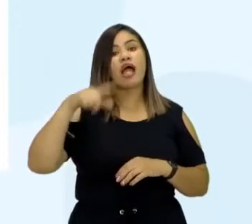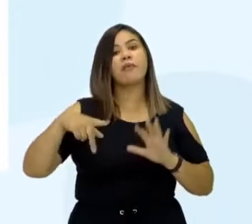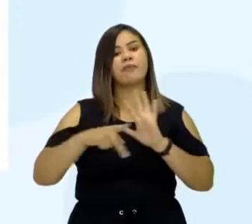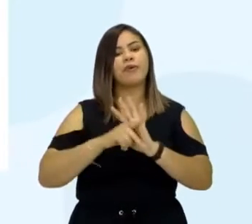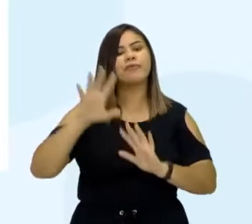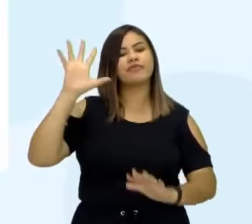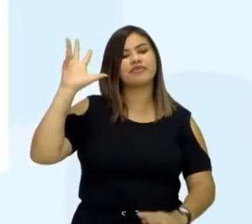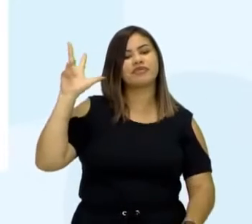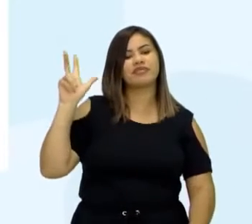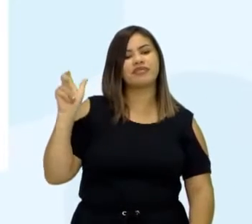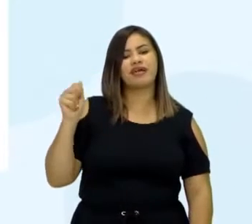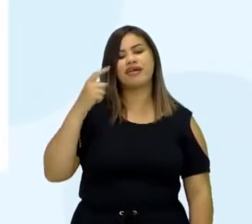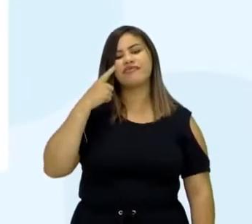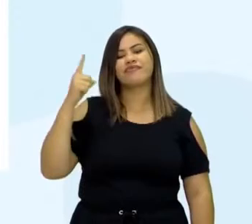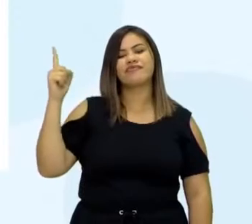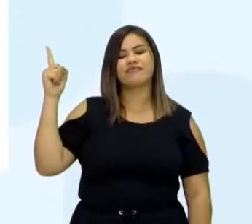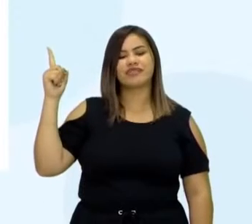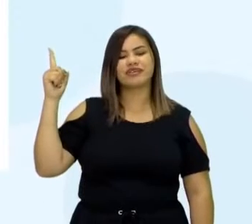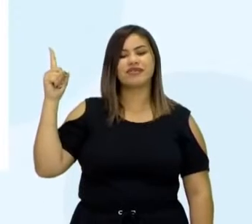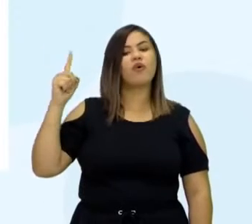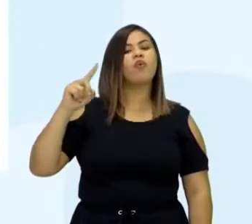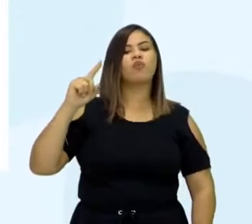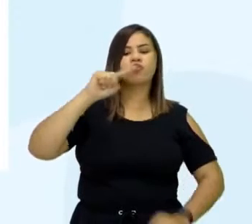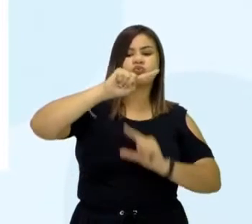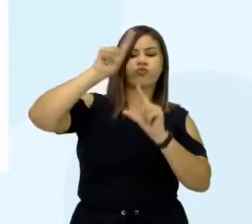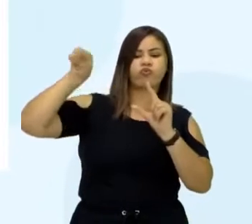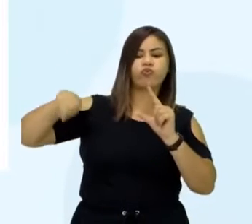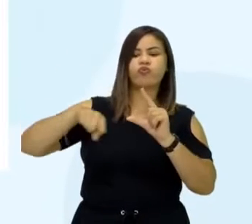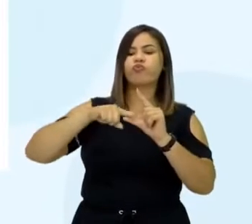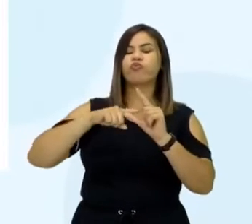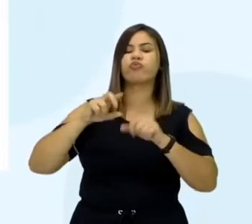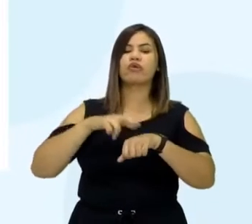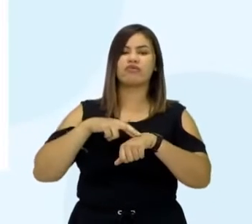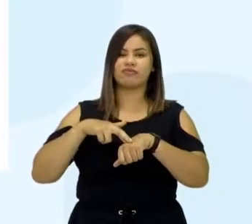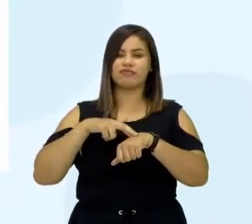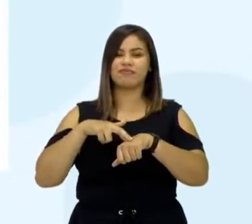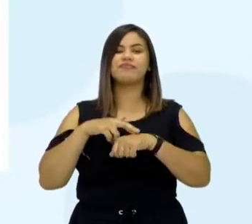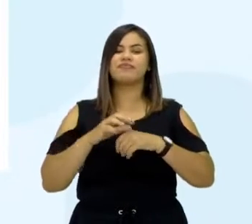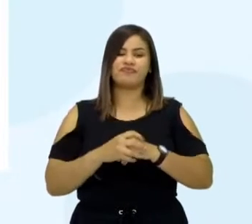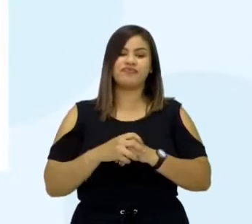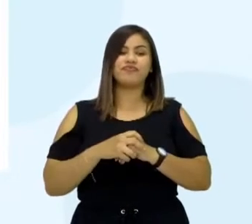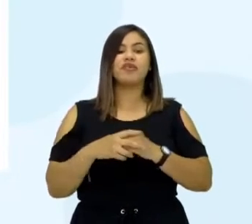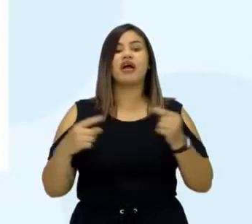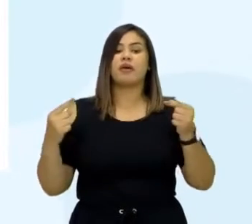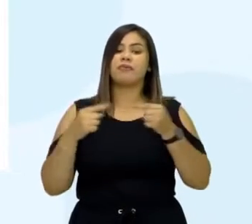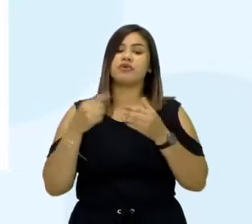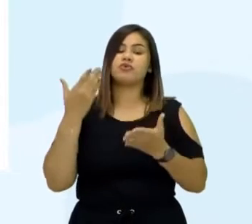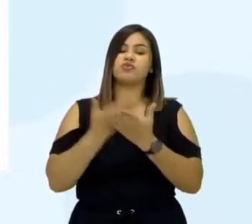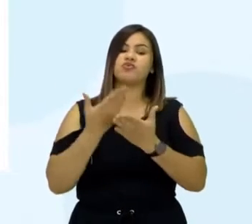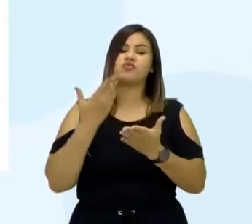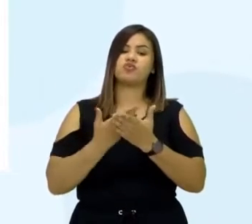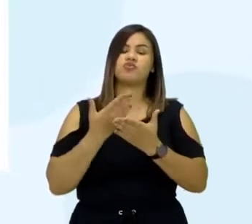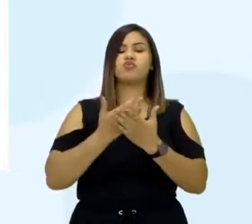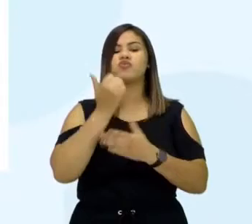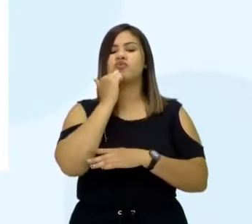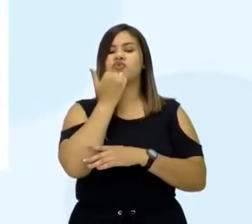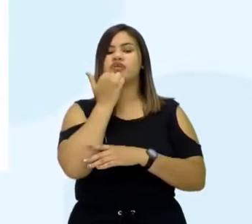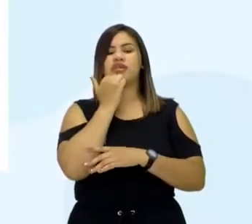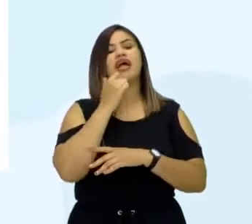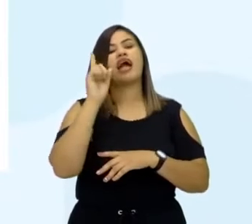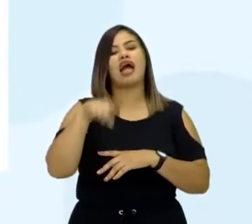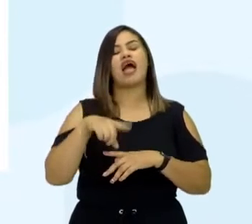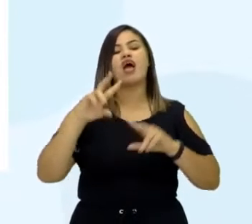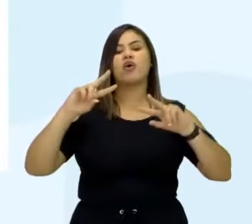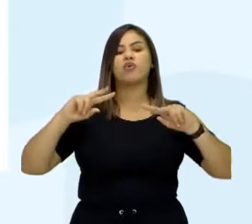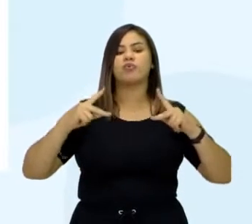africano, aqui, ó, para direcionar aí os alunos, né? E, né, pelos estudos científicos, né, o surgimento aí do ser